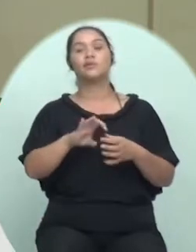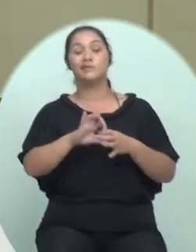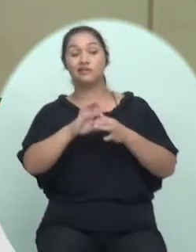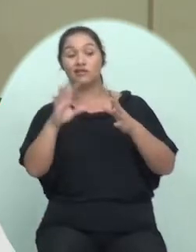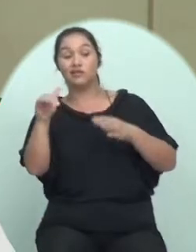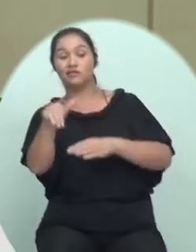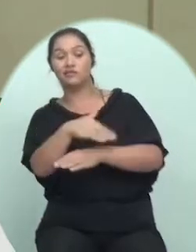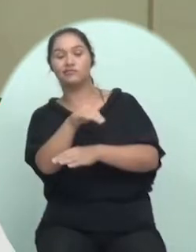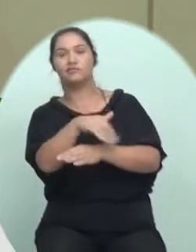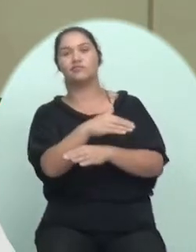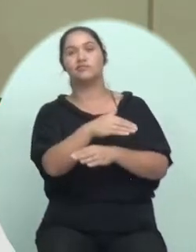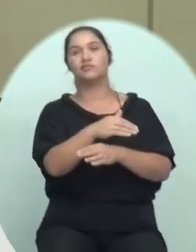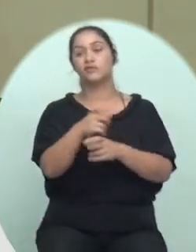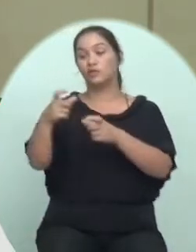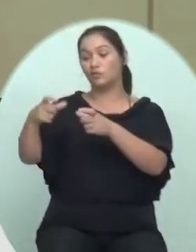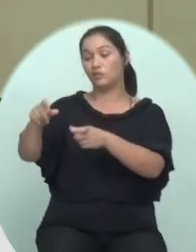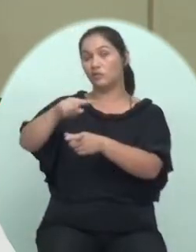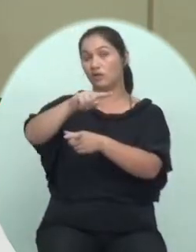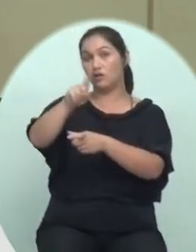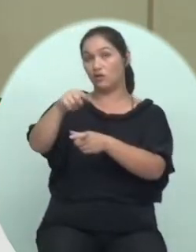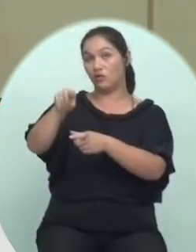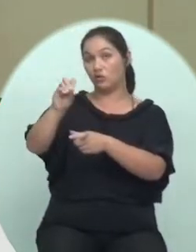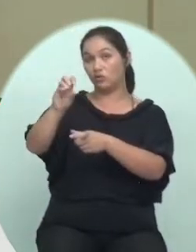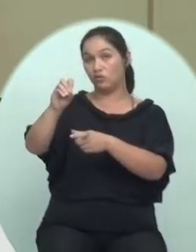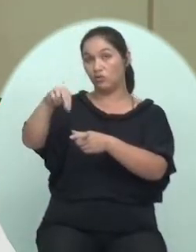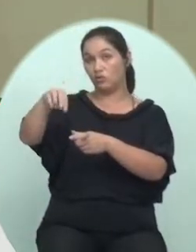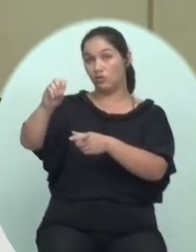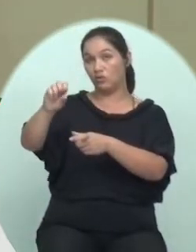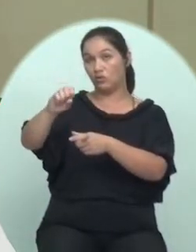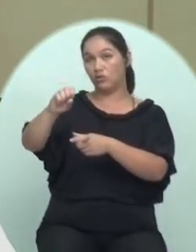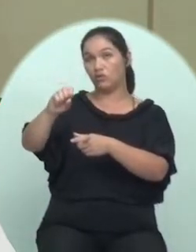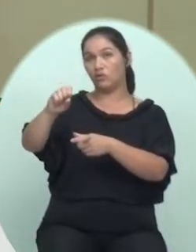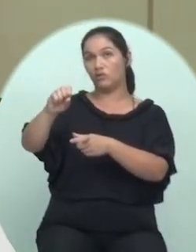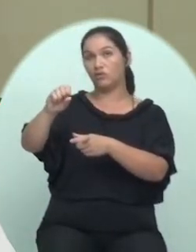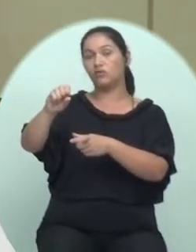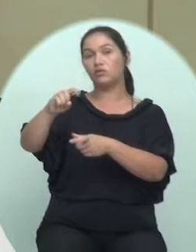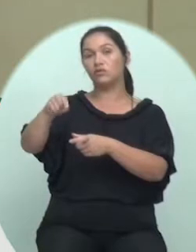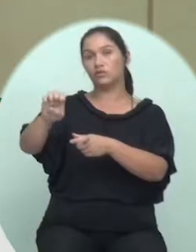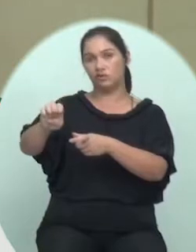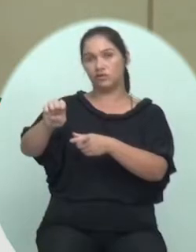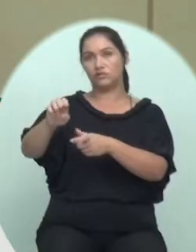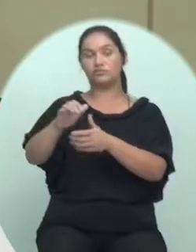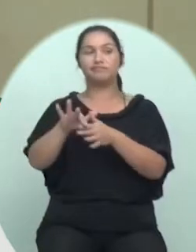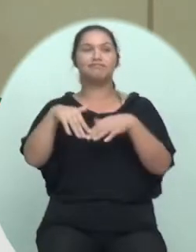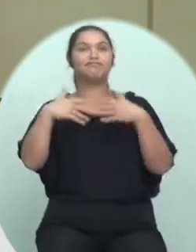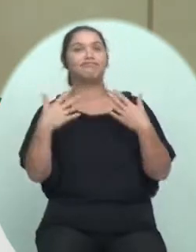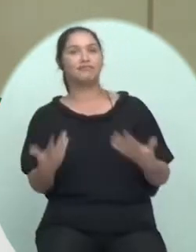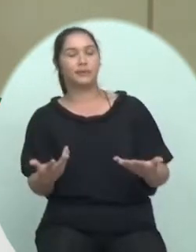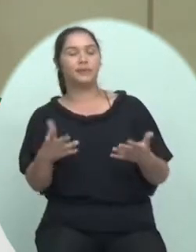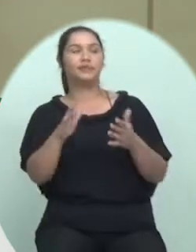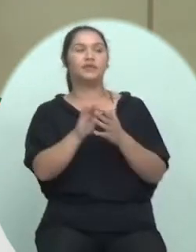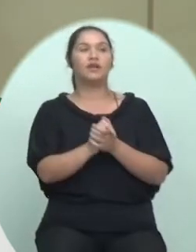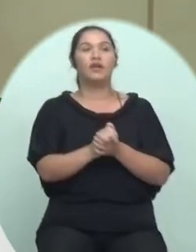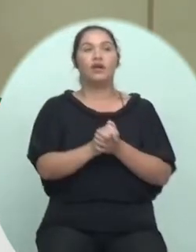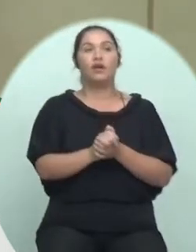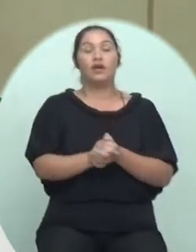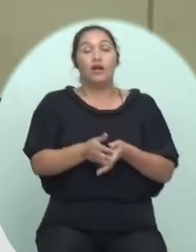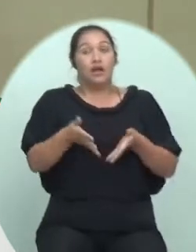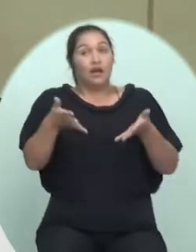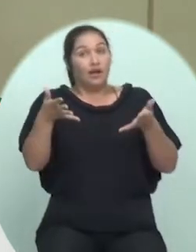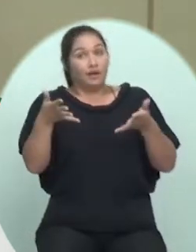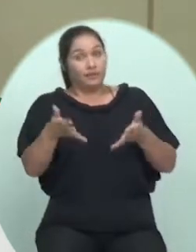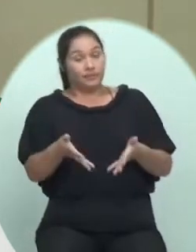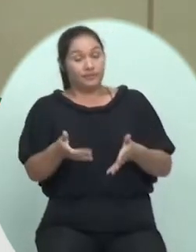dos zoonoses aí na cidade, que infelizmente esse ano nós temos que dar um destino em